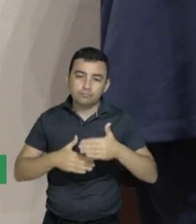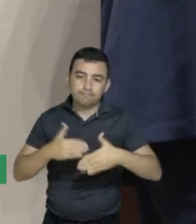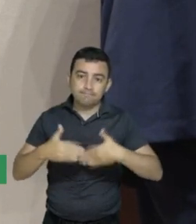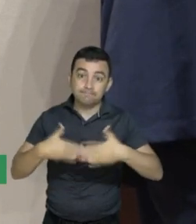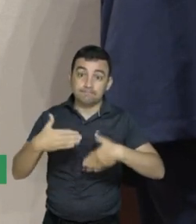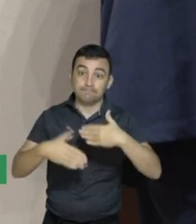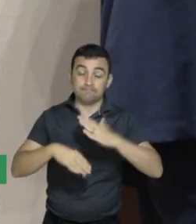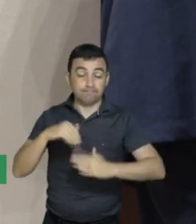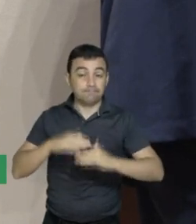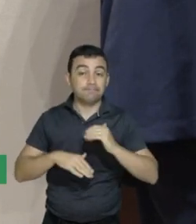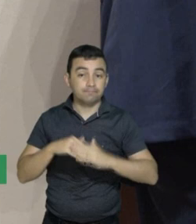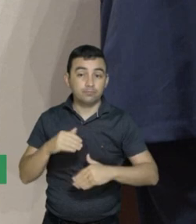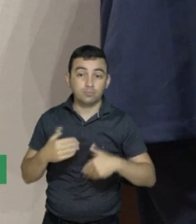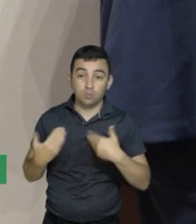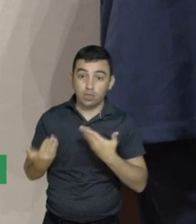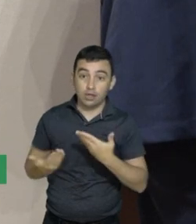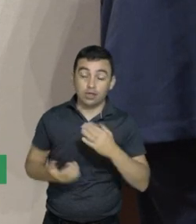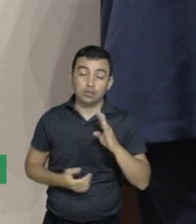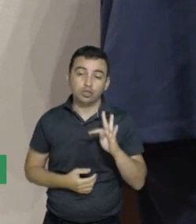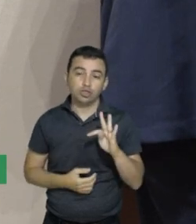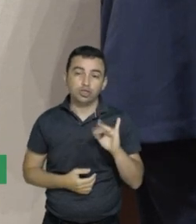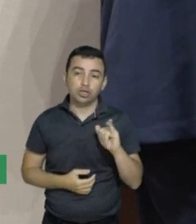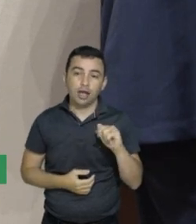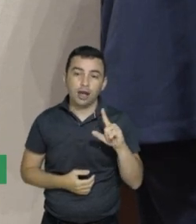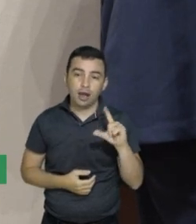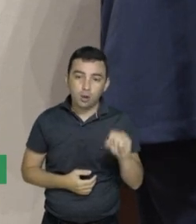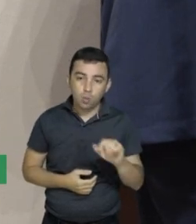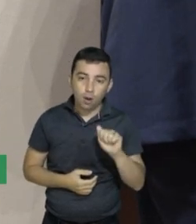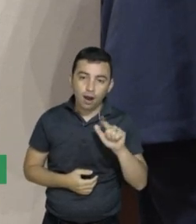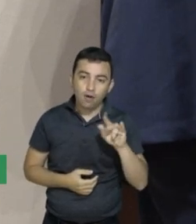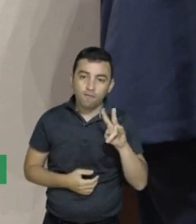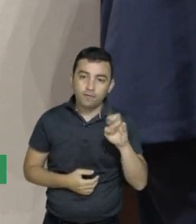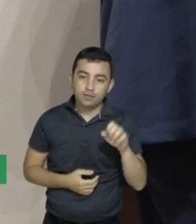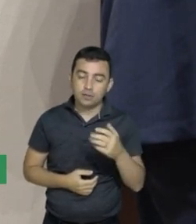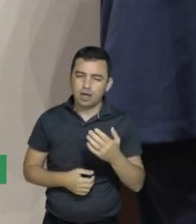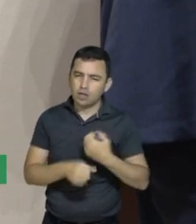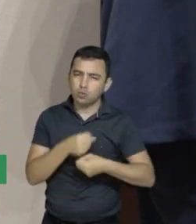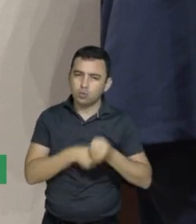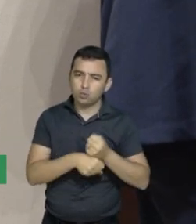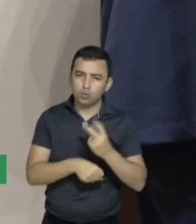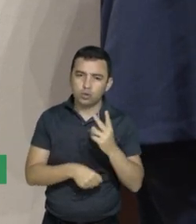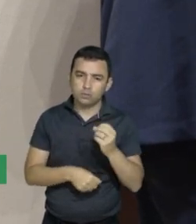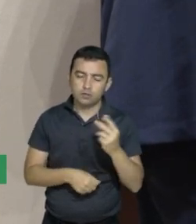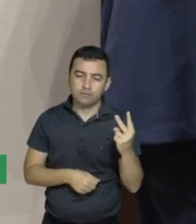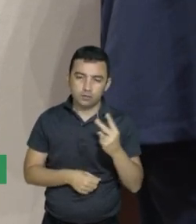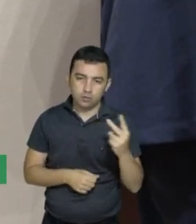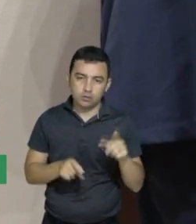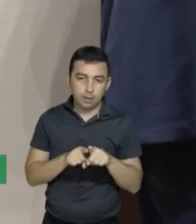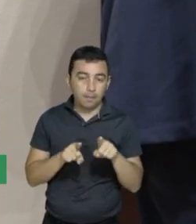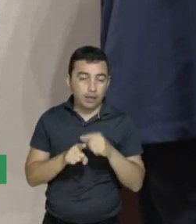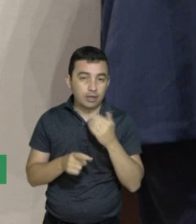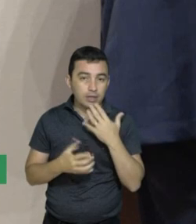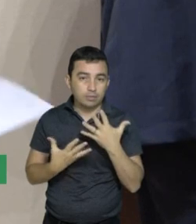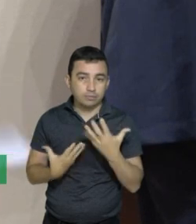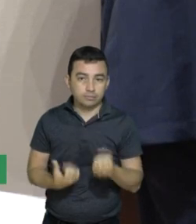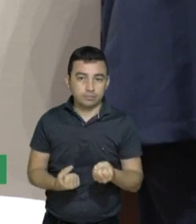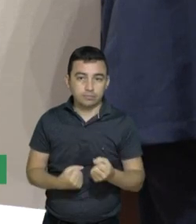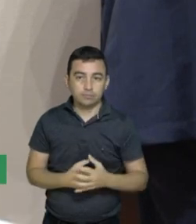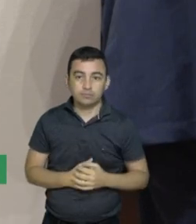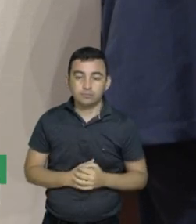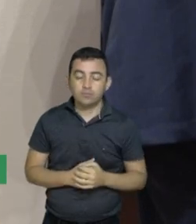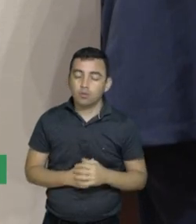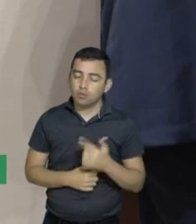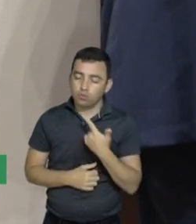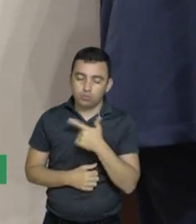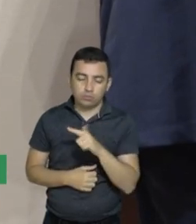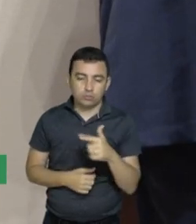bravura praticado pelo cabo Thiago Berti Alves em 2022 bem como seu deferimento em discussão lá